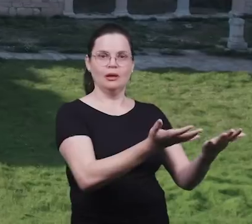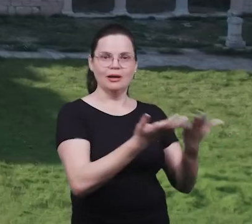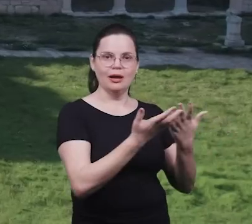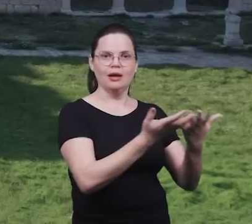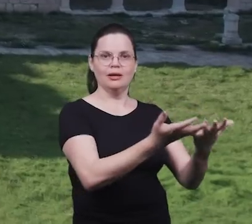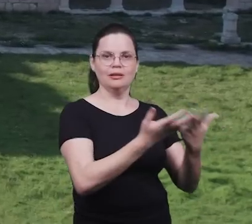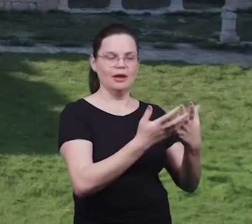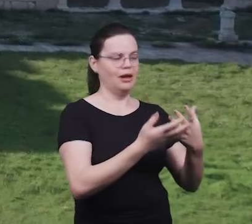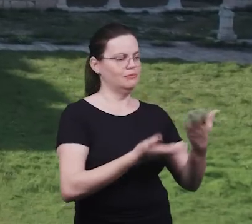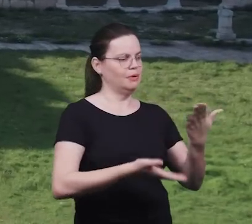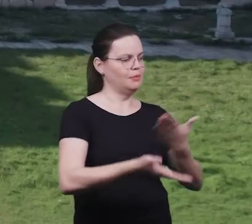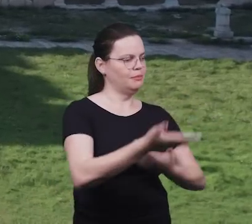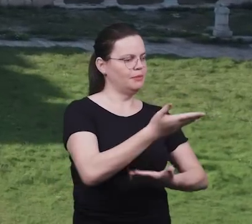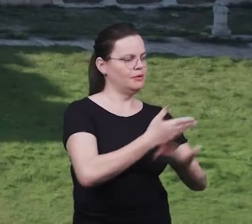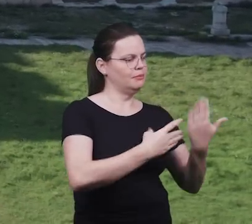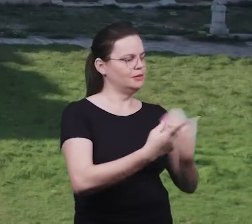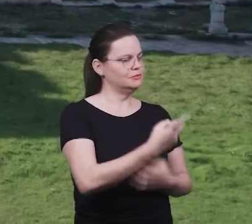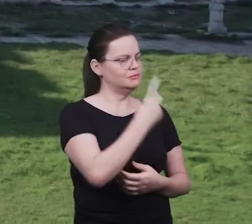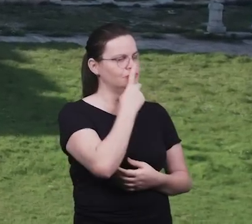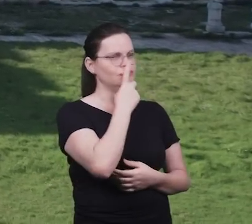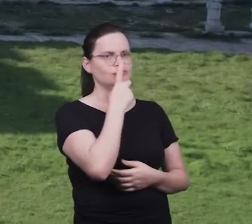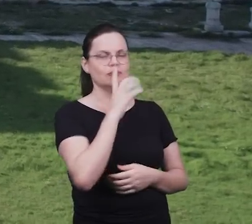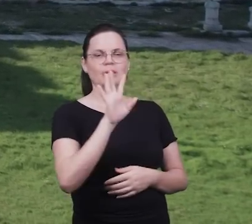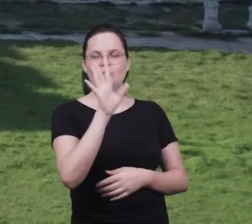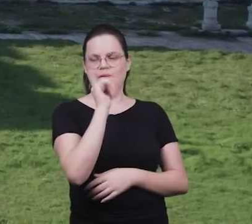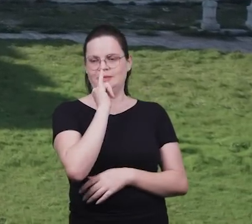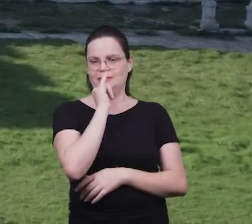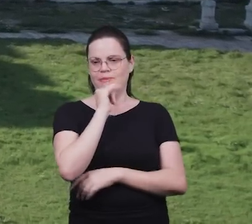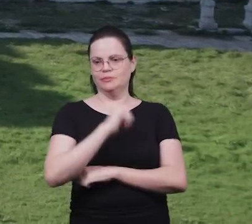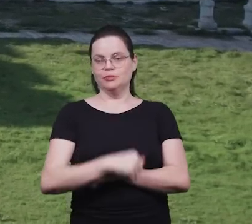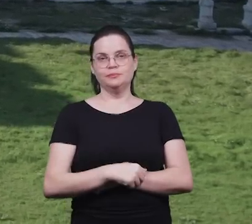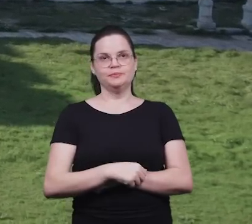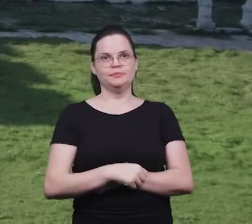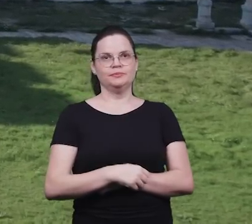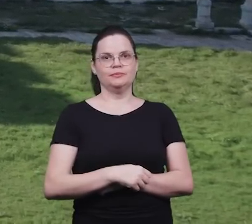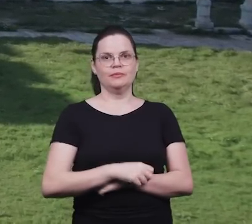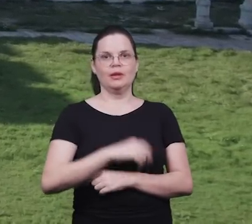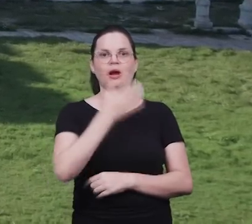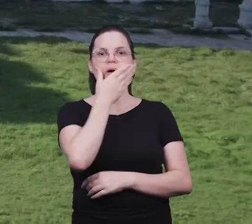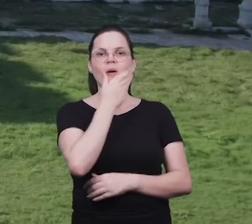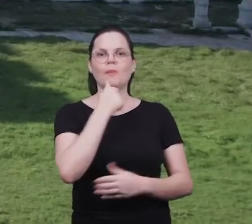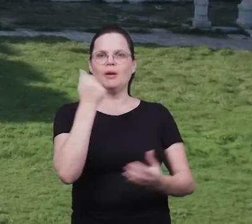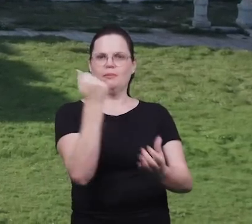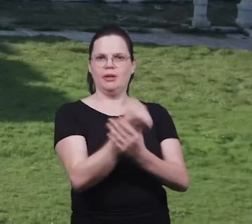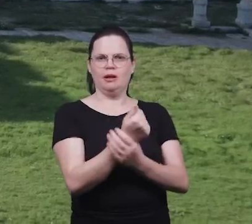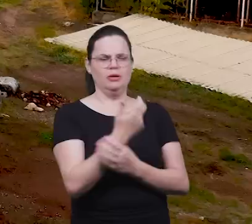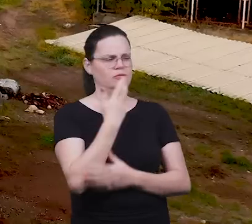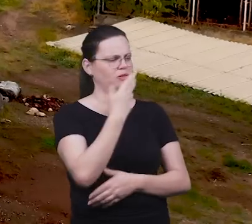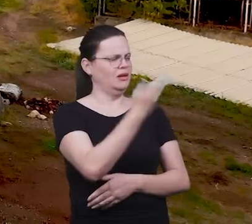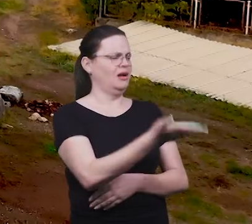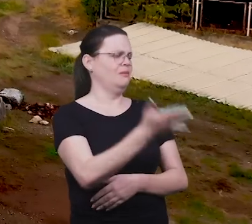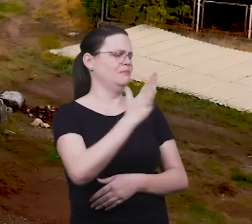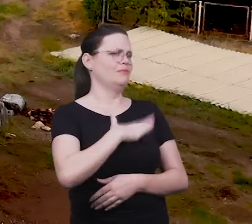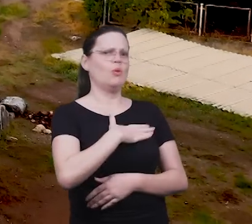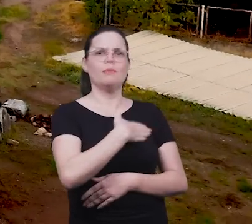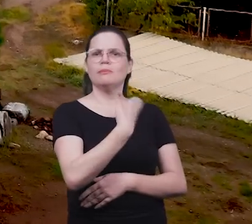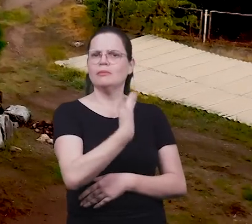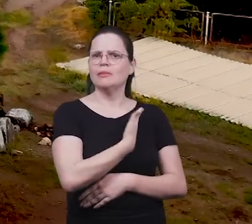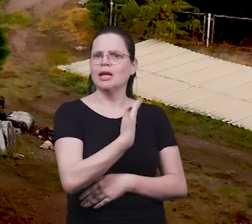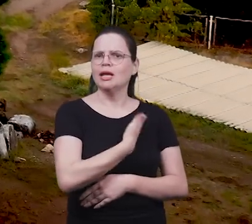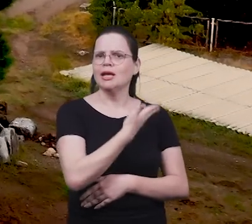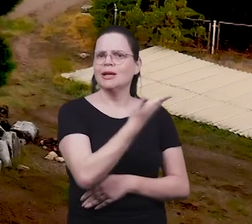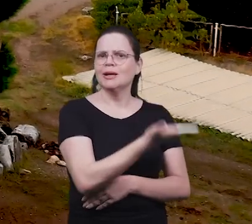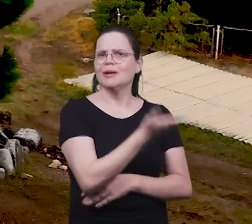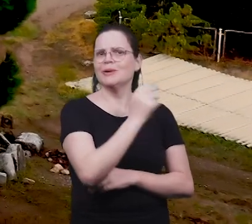ele fala, por exemplo, a respeito de Abraão, diz assim, Abraão, meu amigo, né? Com ele,